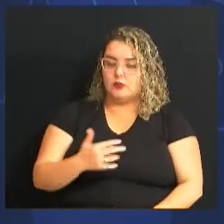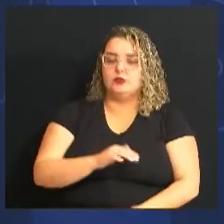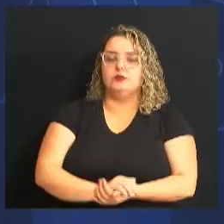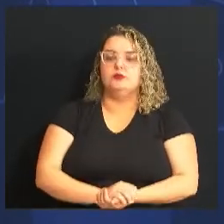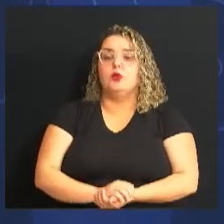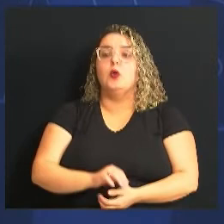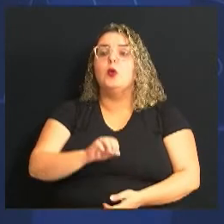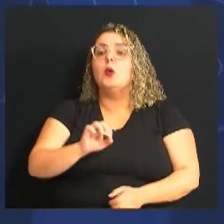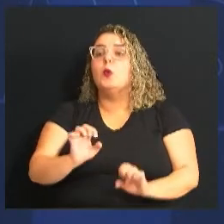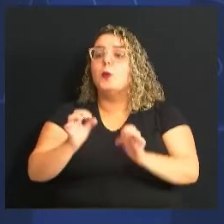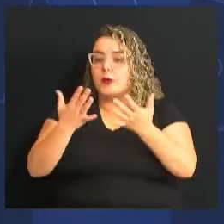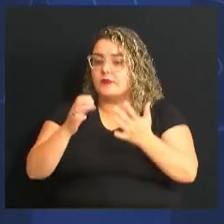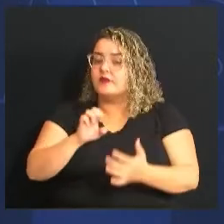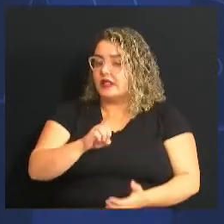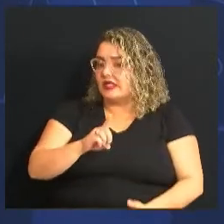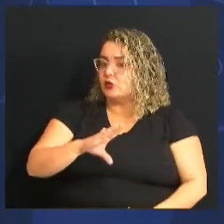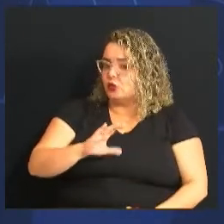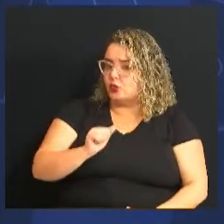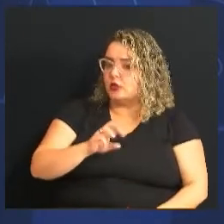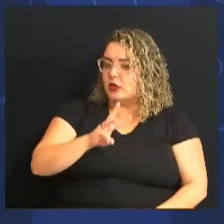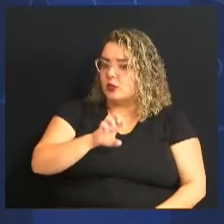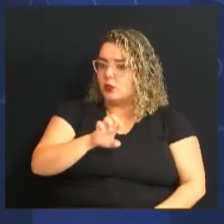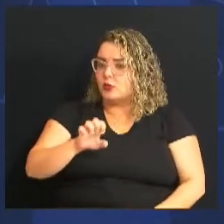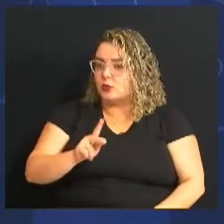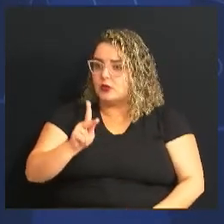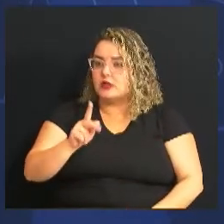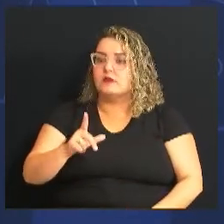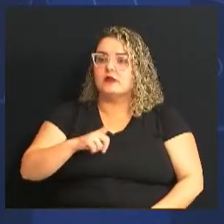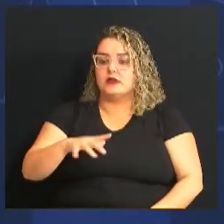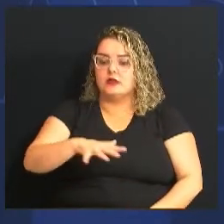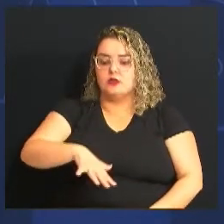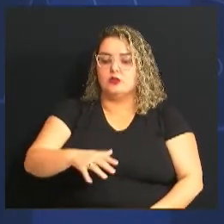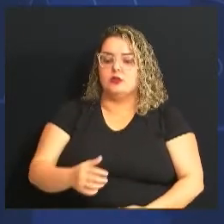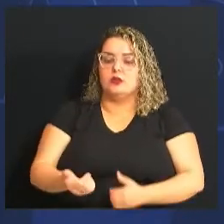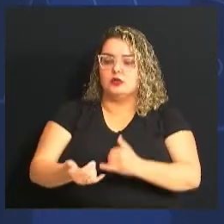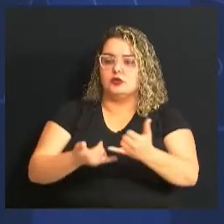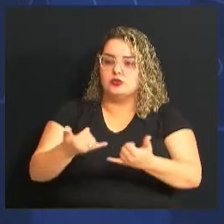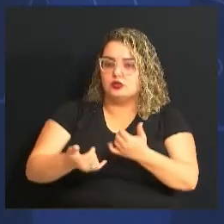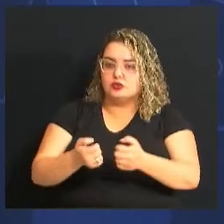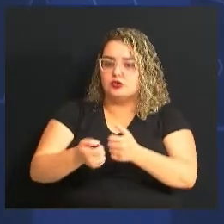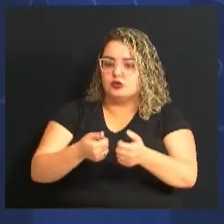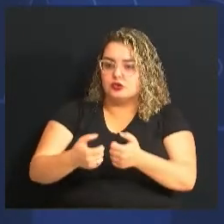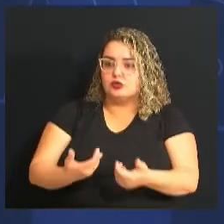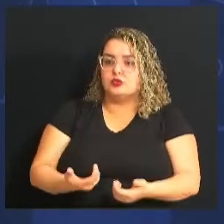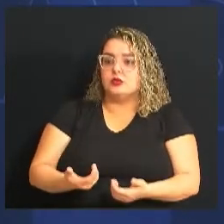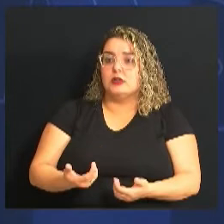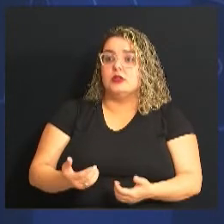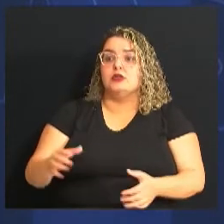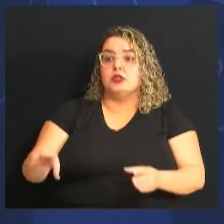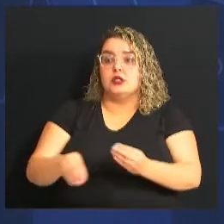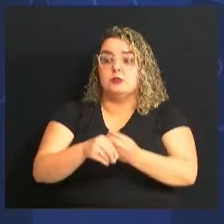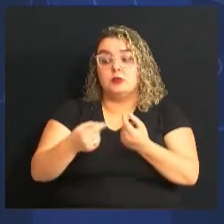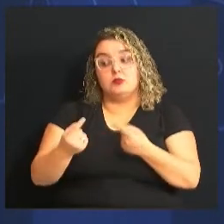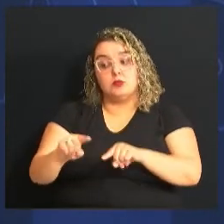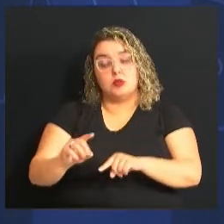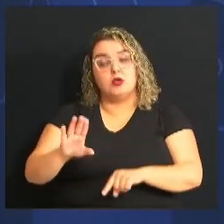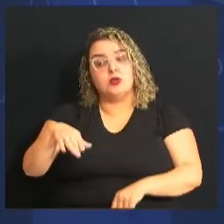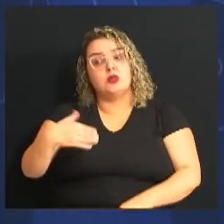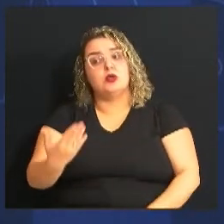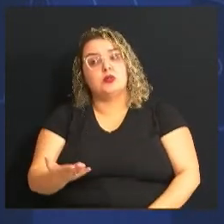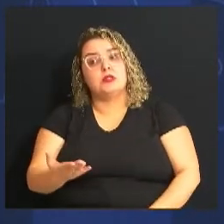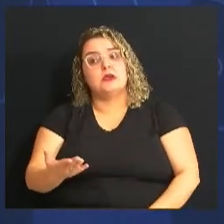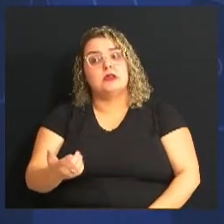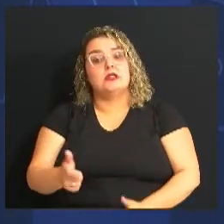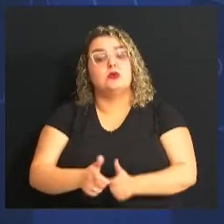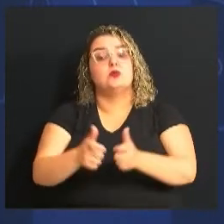ele vai ter um espaço sobre os games e já acrescentando até uma provocação. Por outro lado, e o excesso